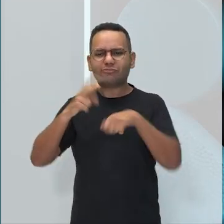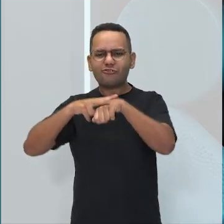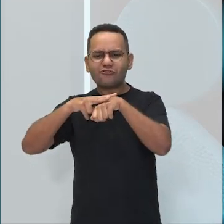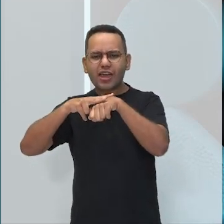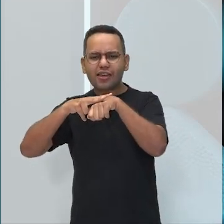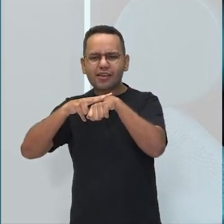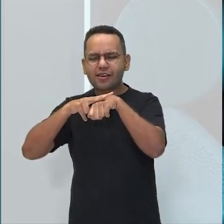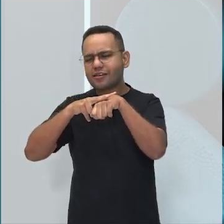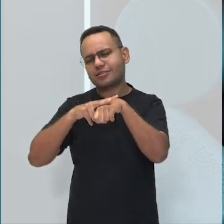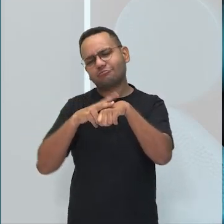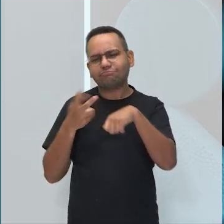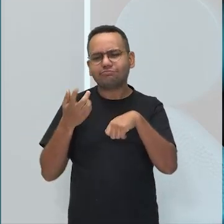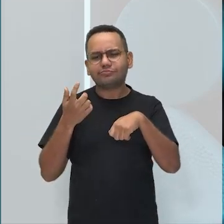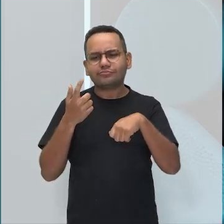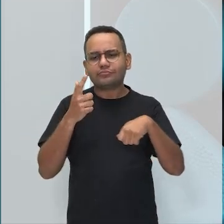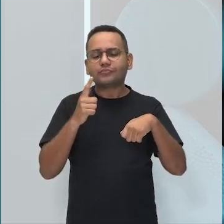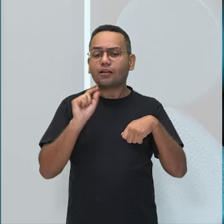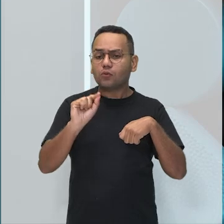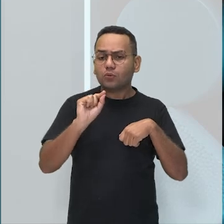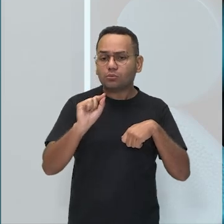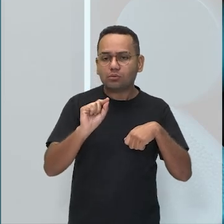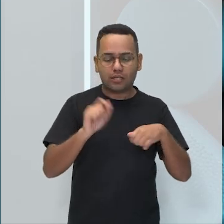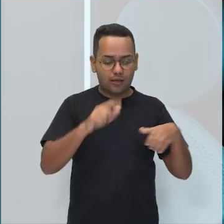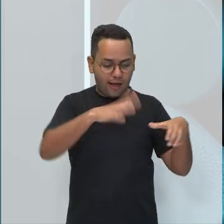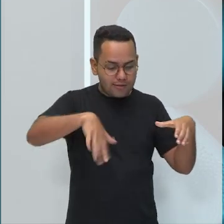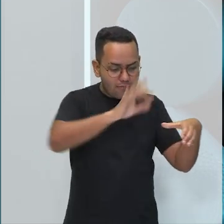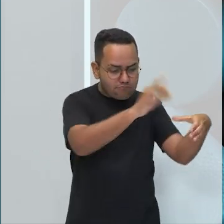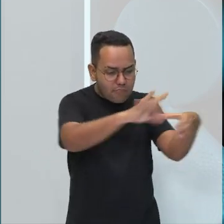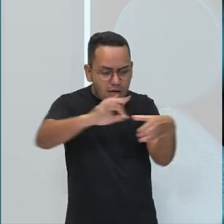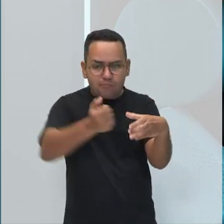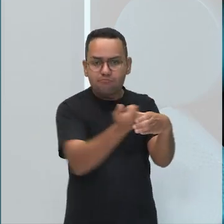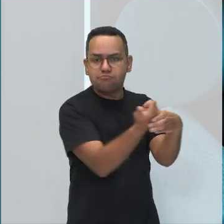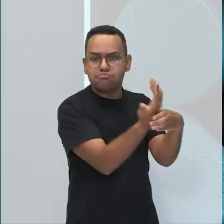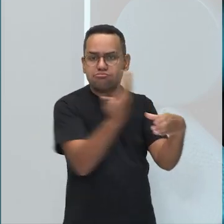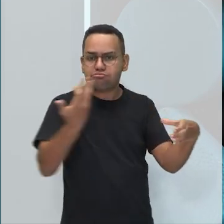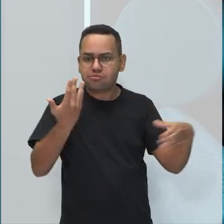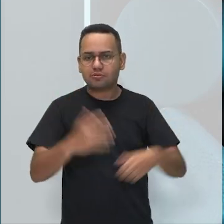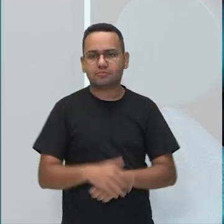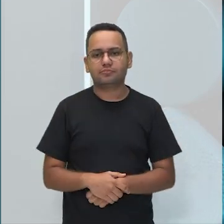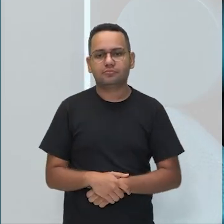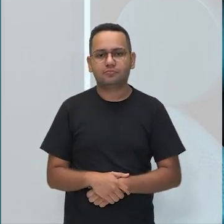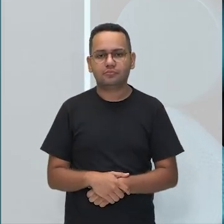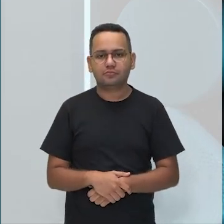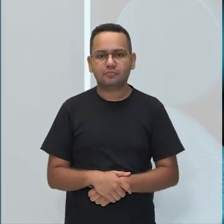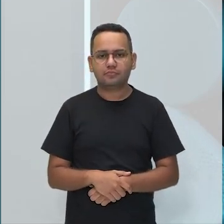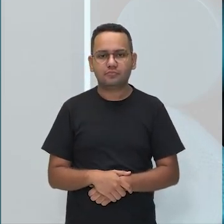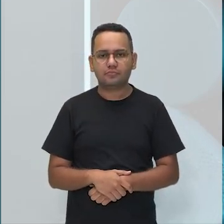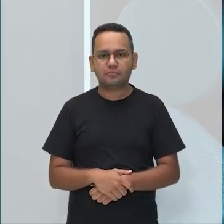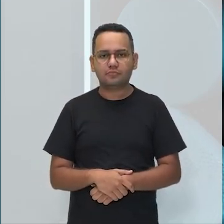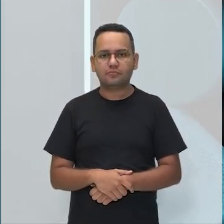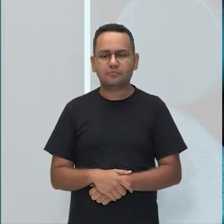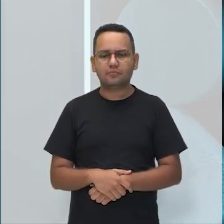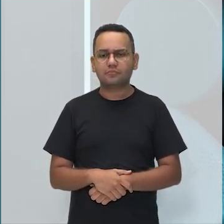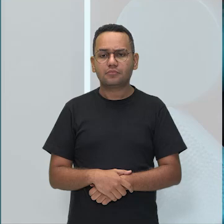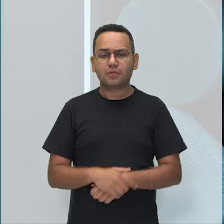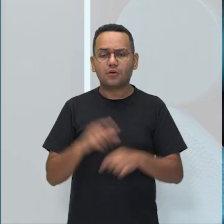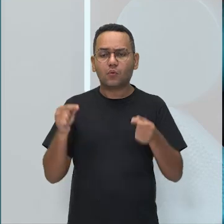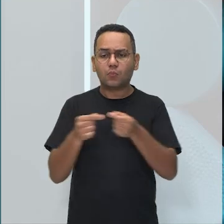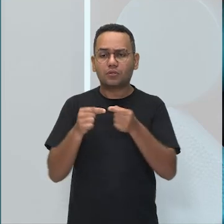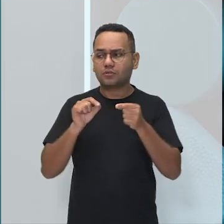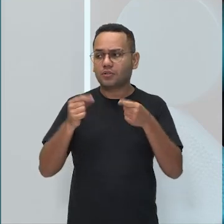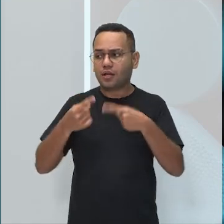esse sertanejo volta. Observem que a música, ela tem um tom de saudade, de nostalgia,